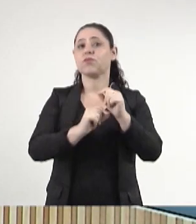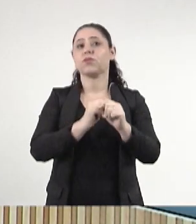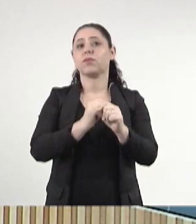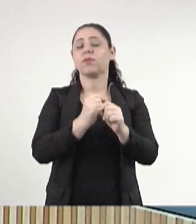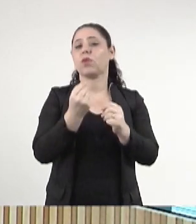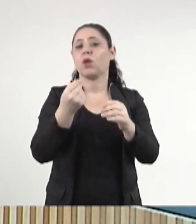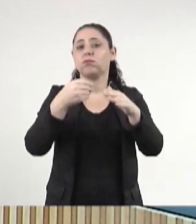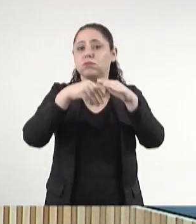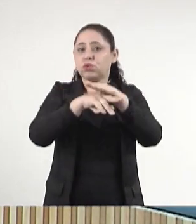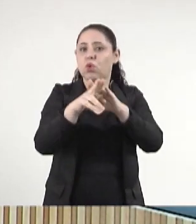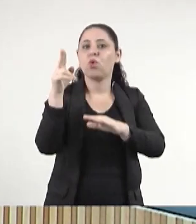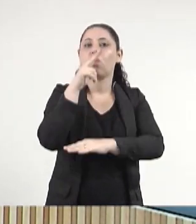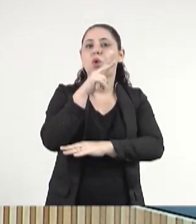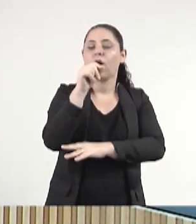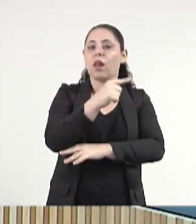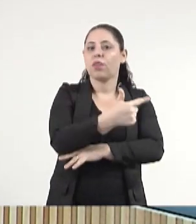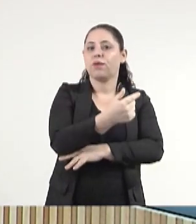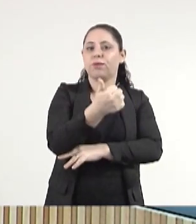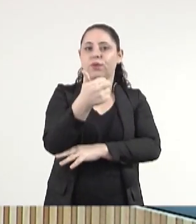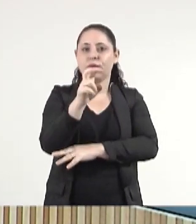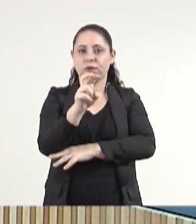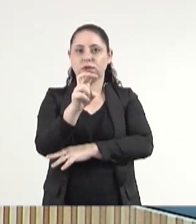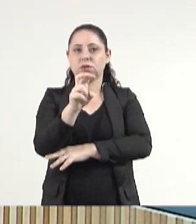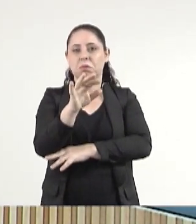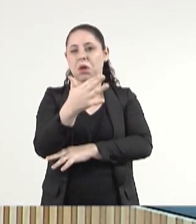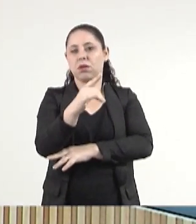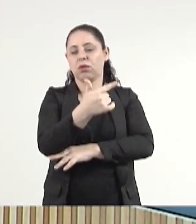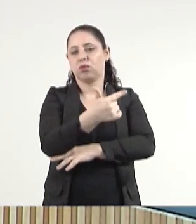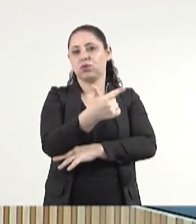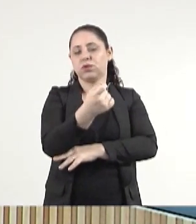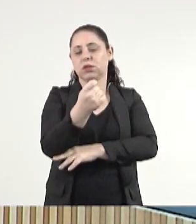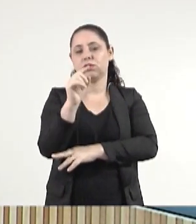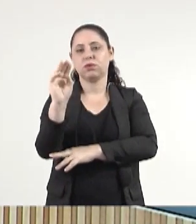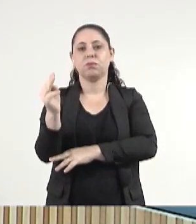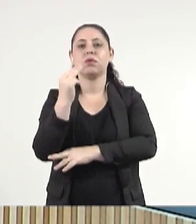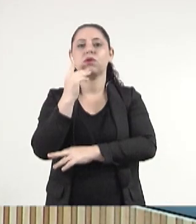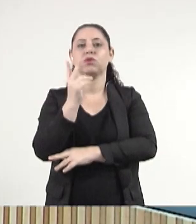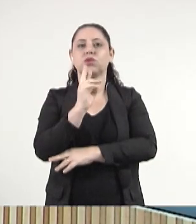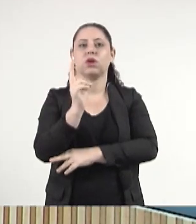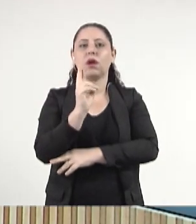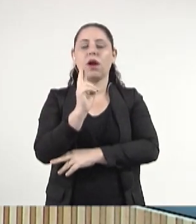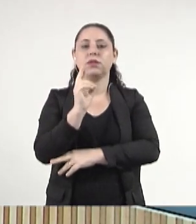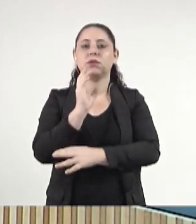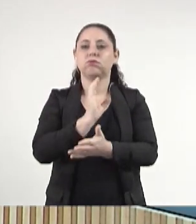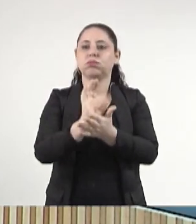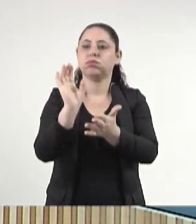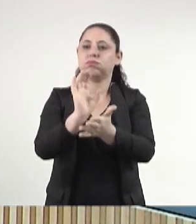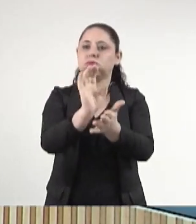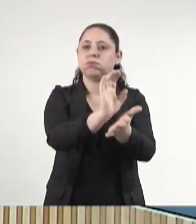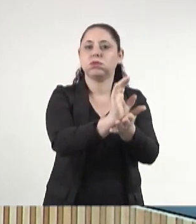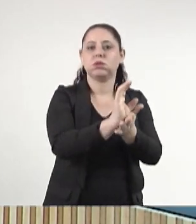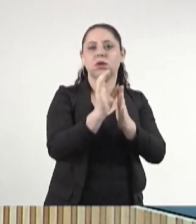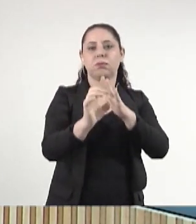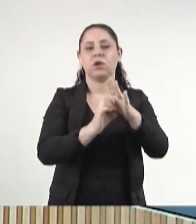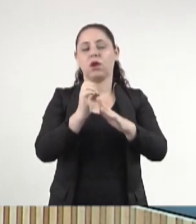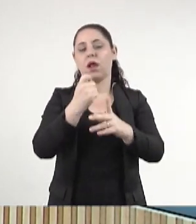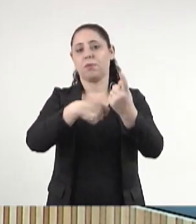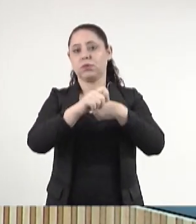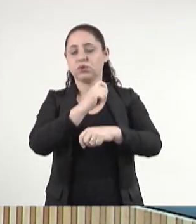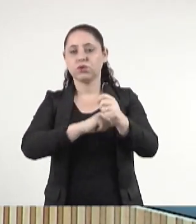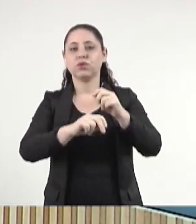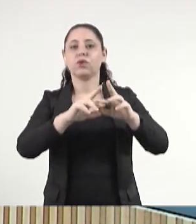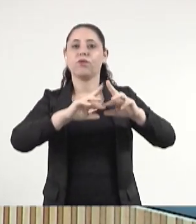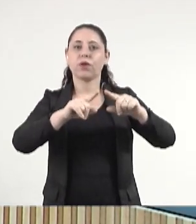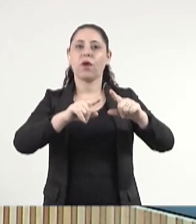como reserva de emergência para 2025 cerca de R$200 milhões e investir nas empresas de economia